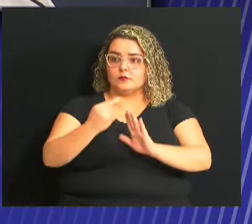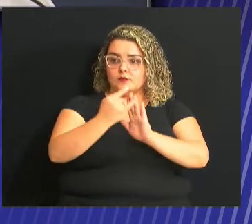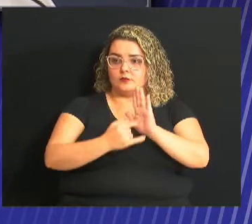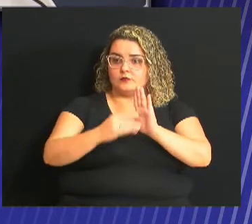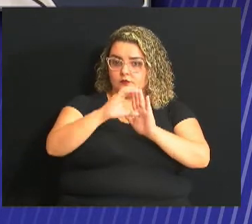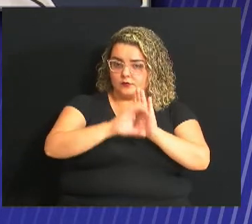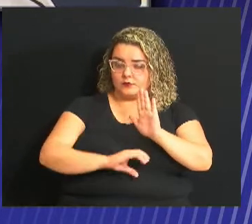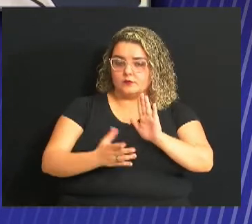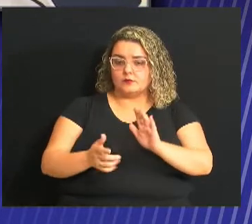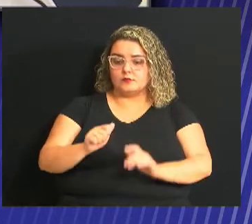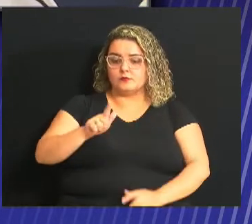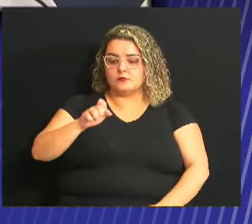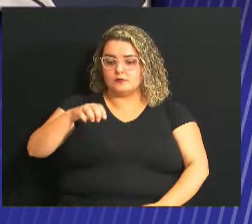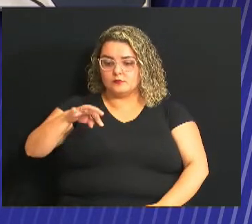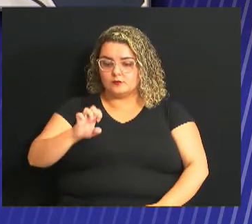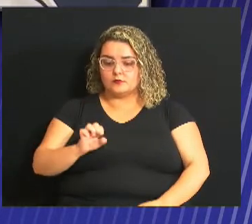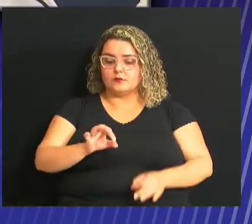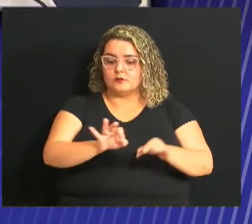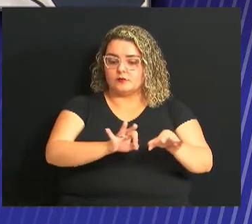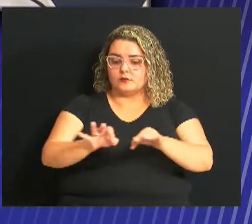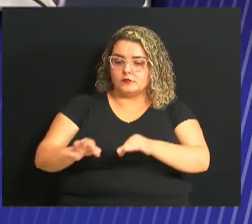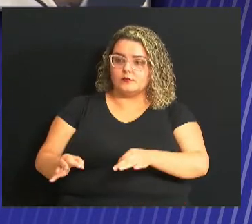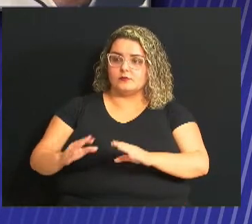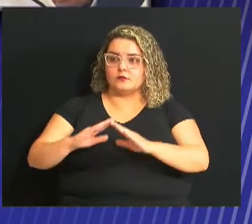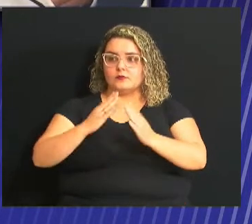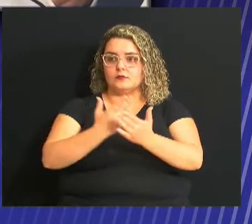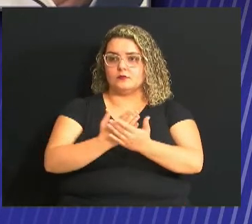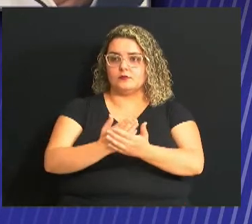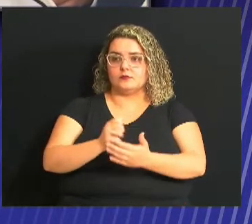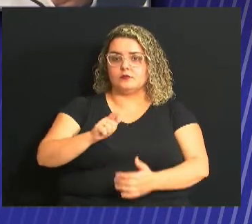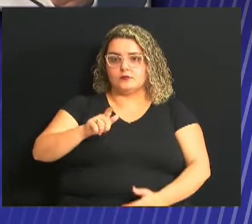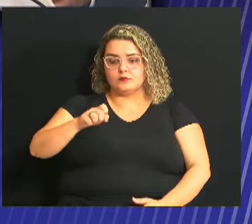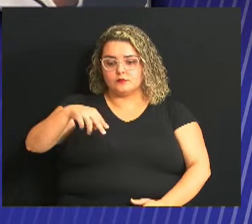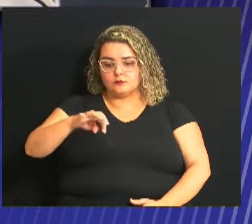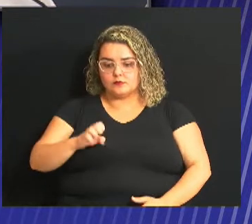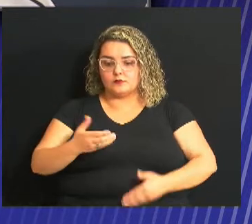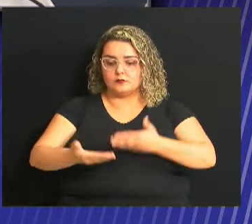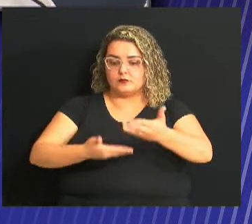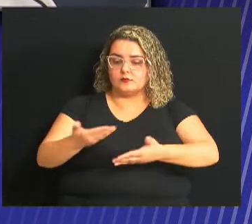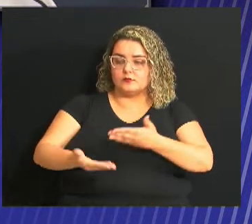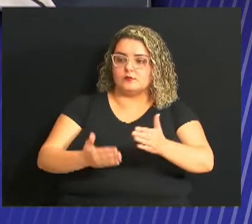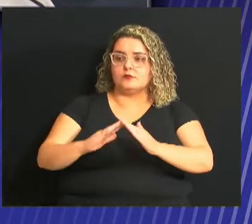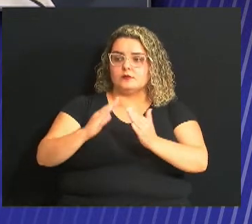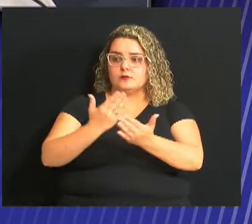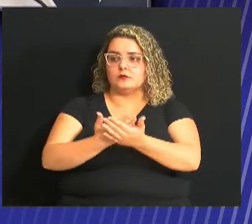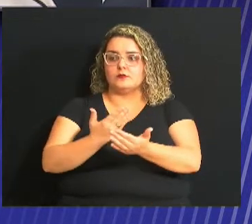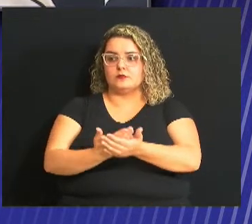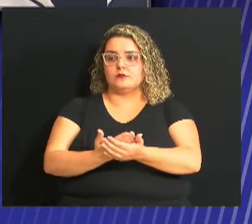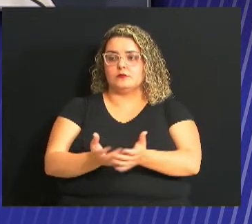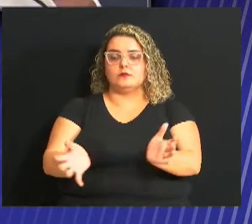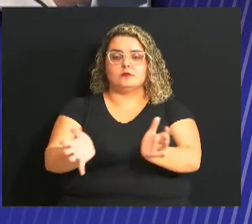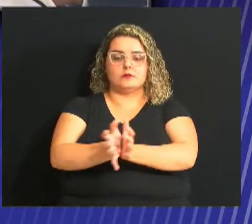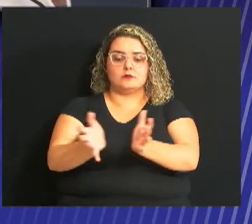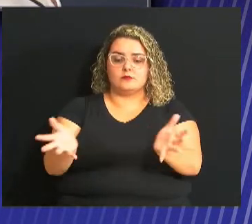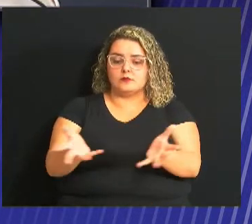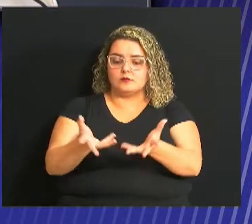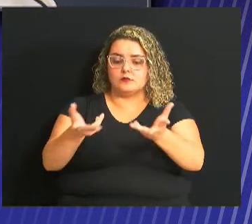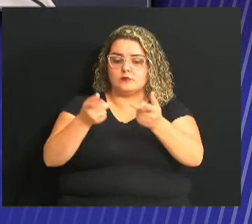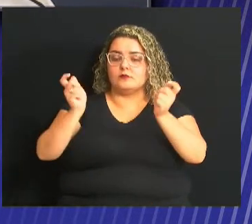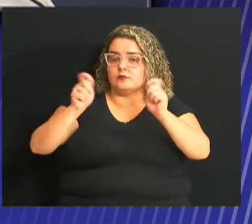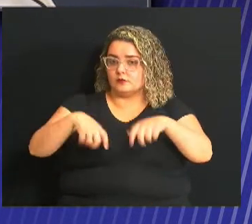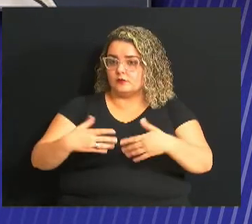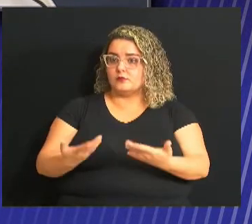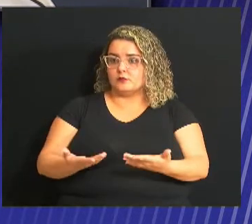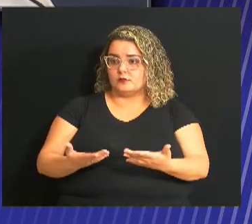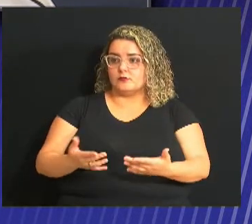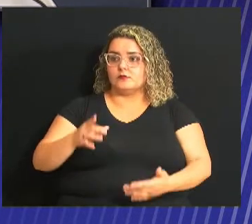agentes de organização escolares, agentes de serviços escolares e uma equipe maravilhosa e competente na